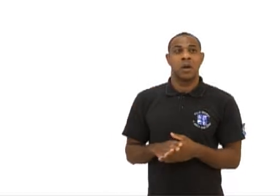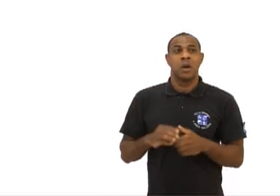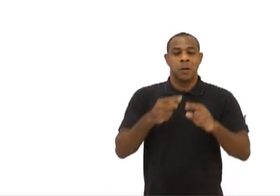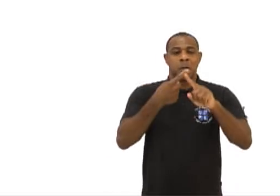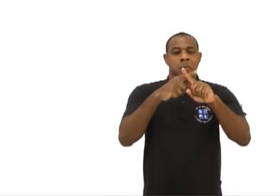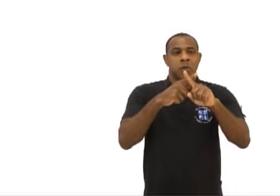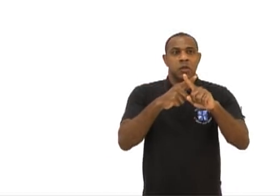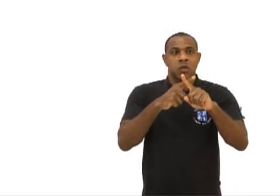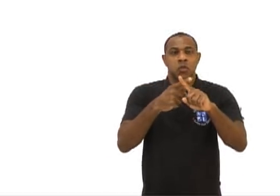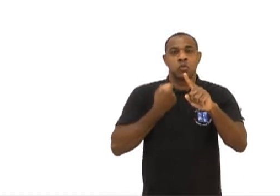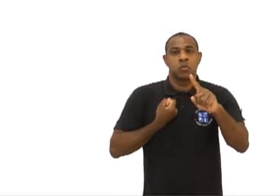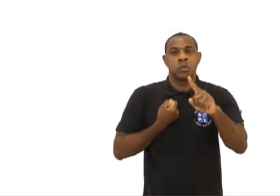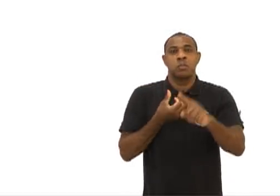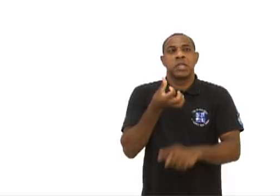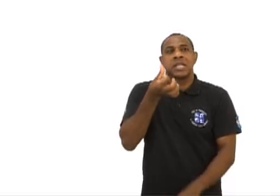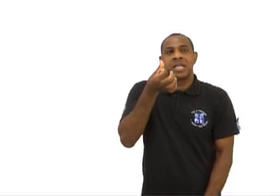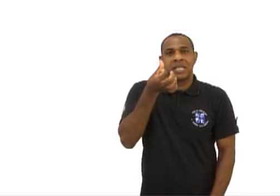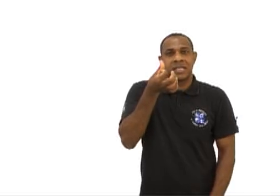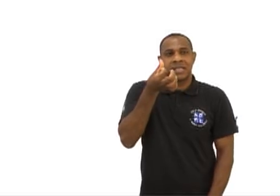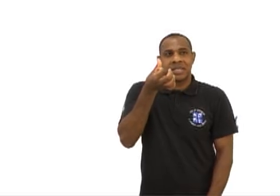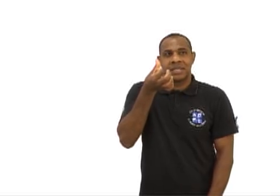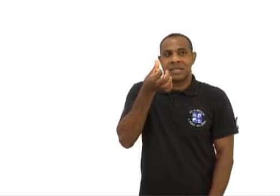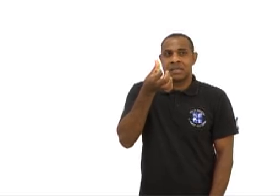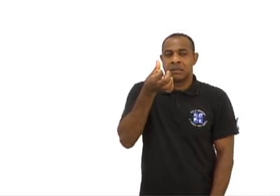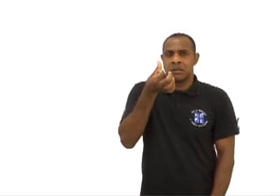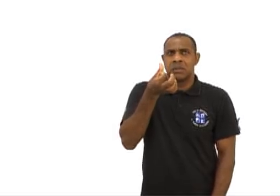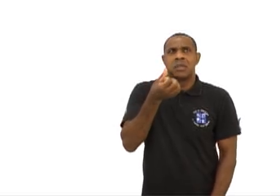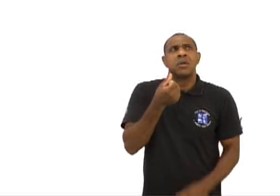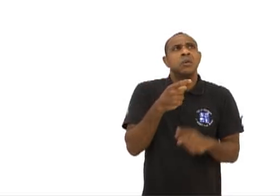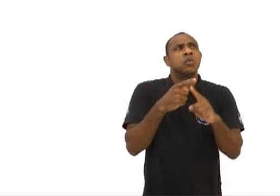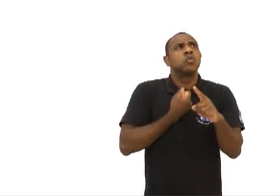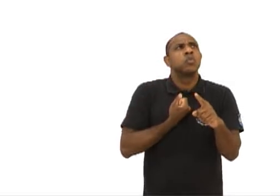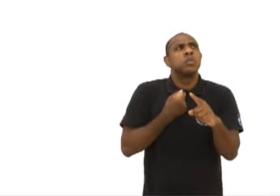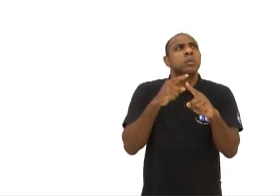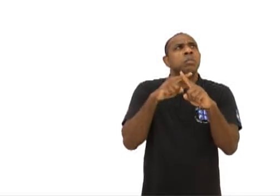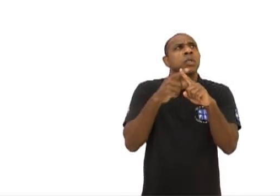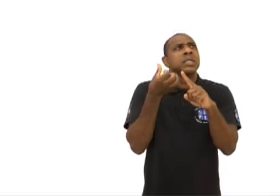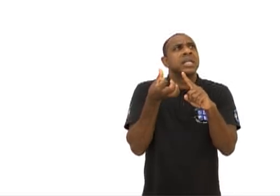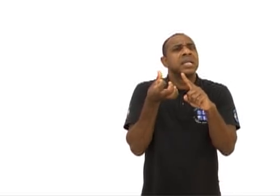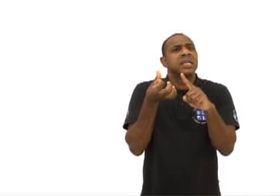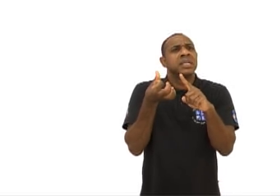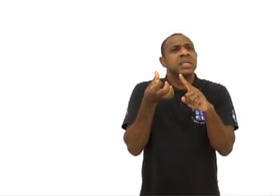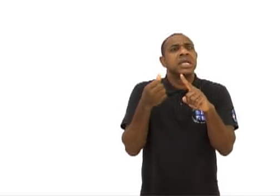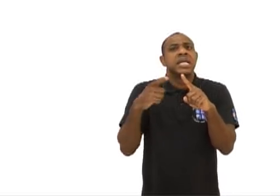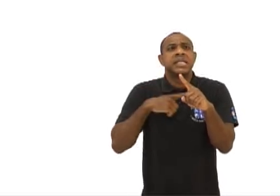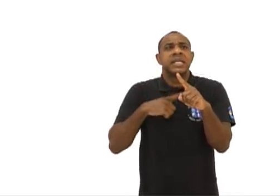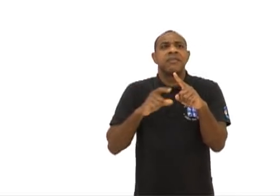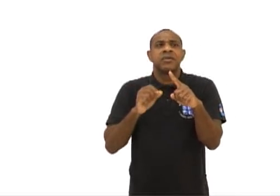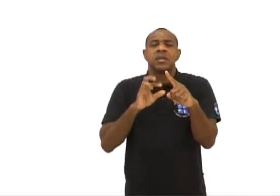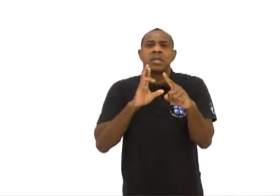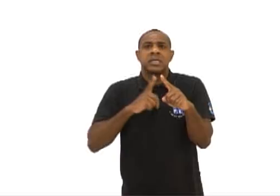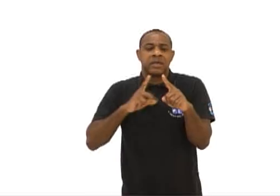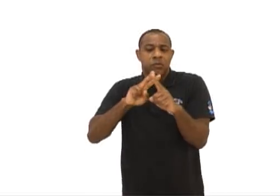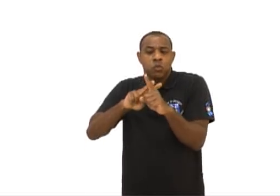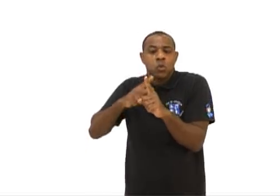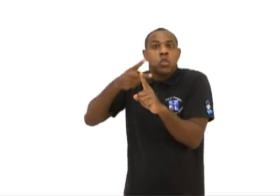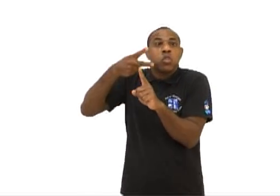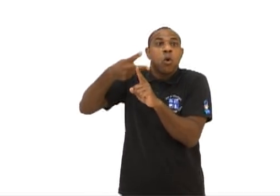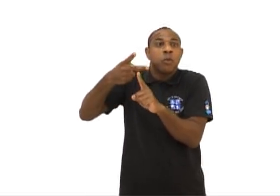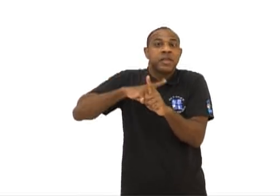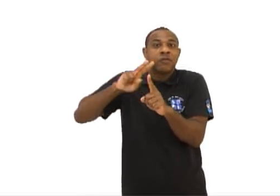um número por 6. Multipliquei um número por 6. E obtive o dobro desse